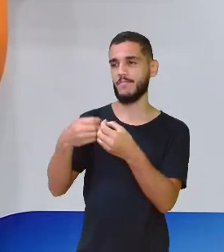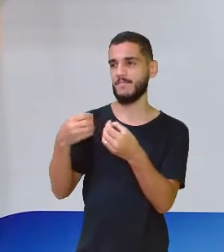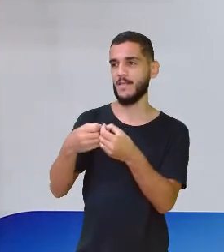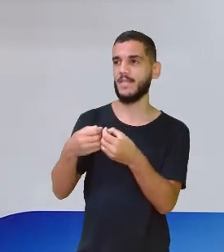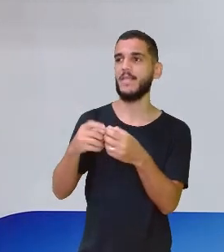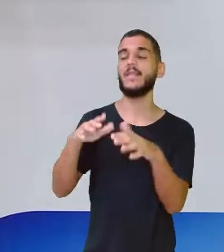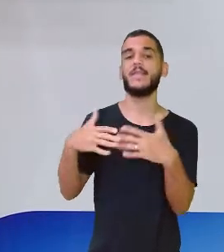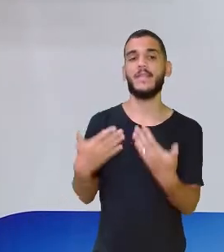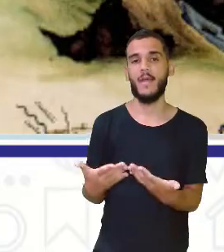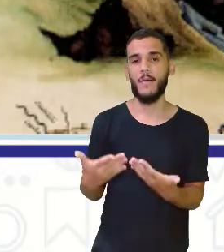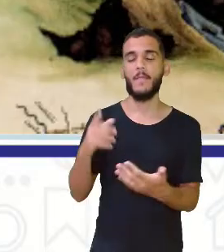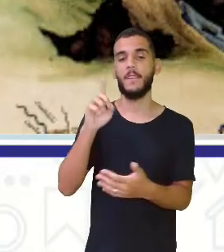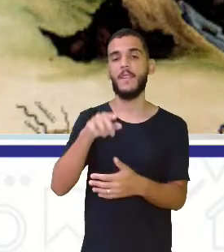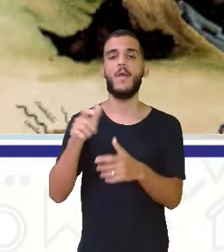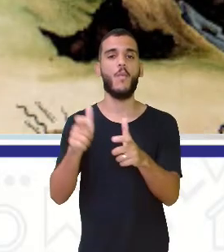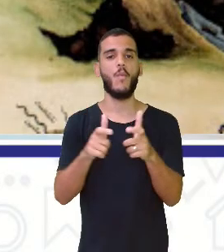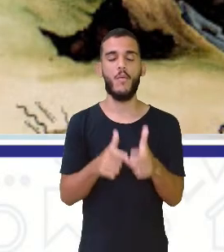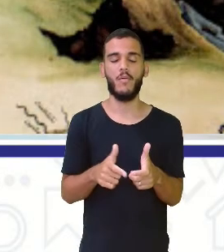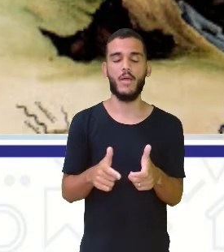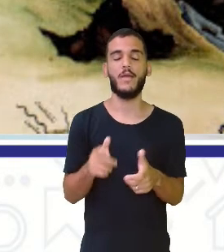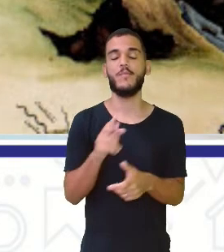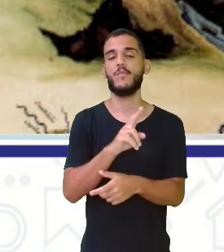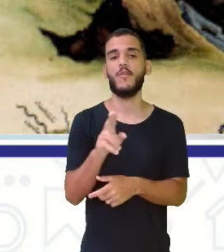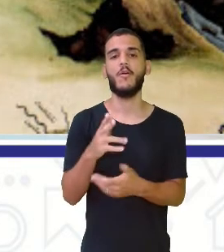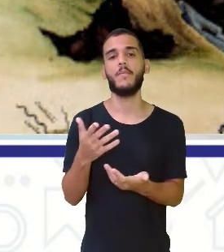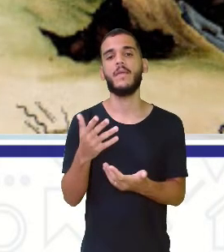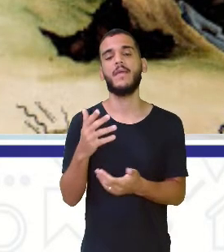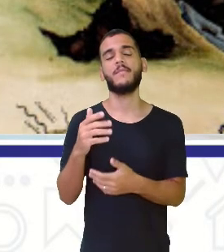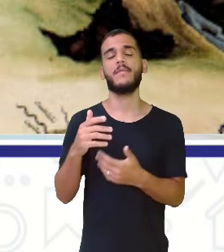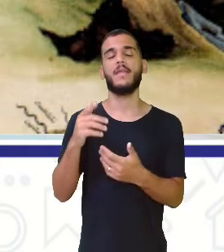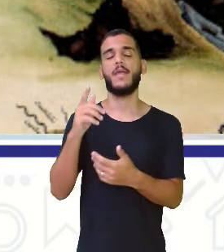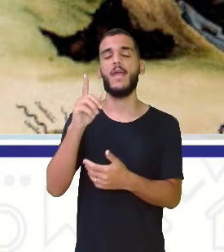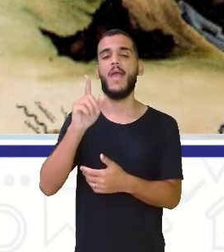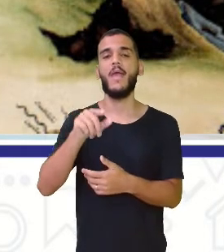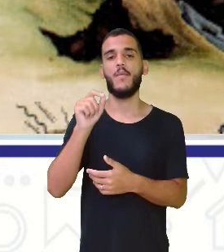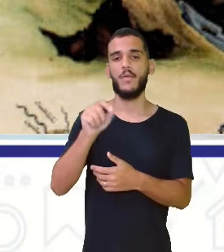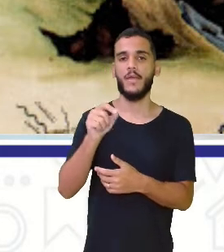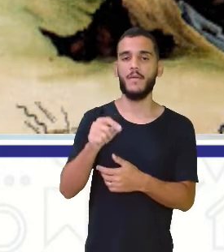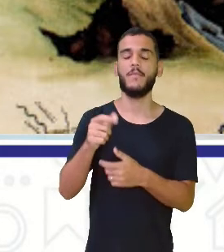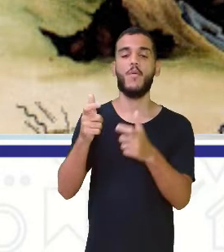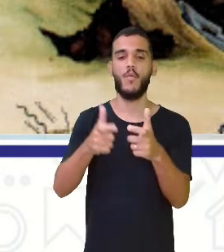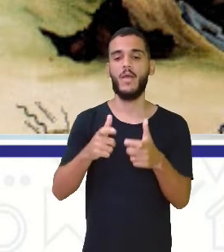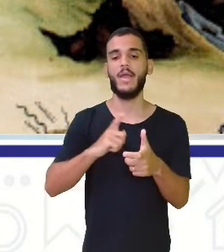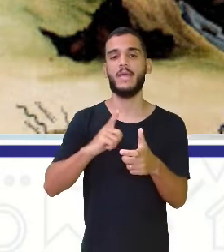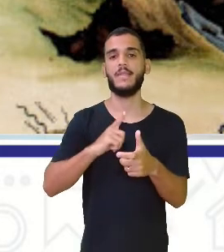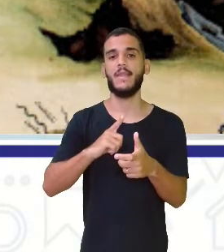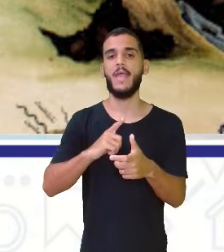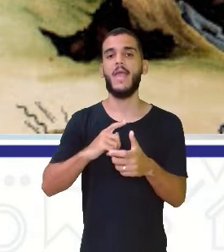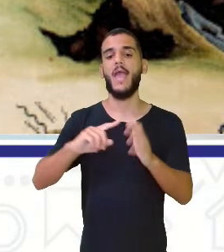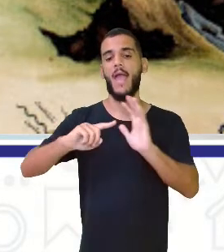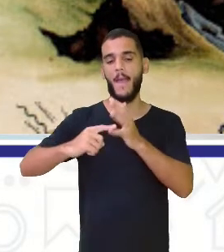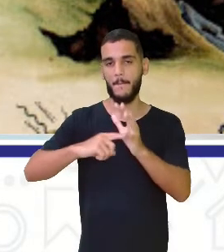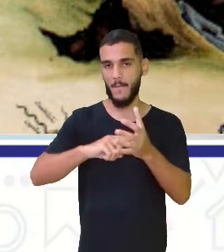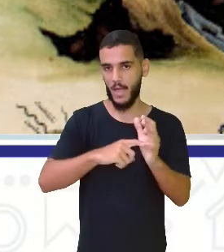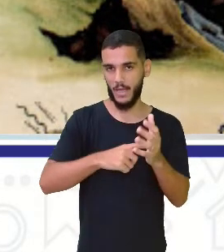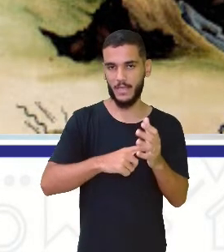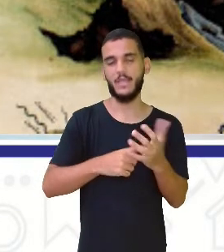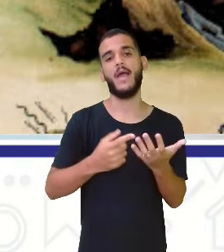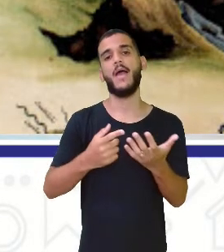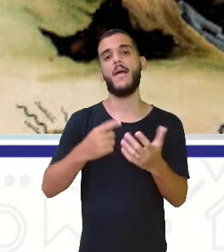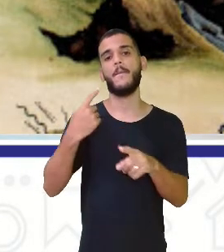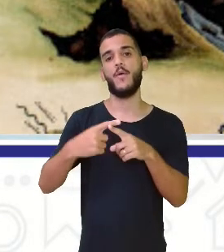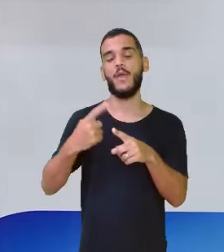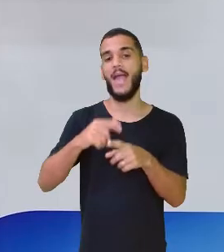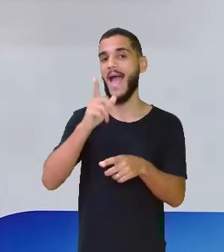Então esse é o engenho que a gente chama de engenho real ou engenho hidráulico, porque existe essa água